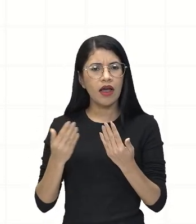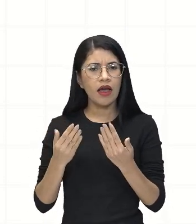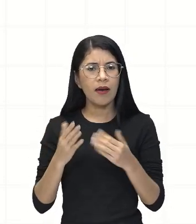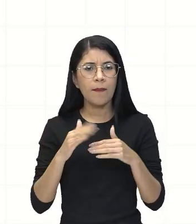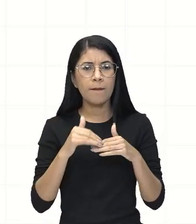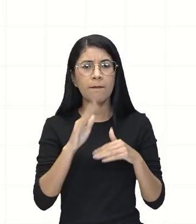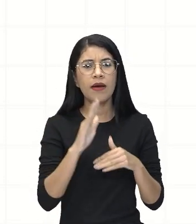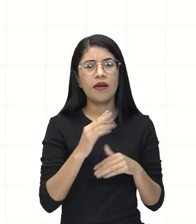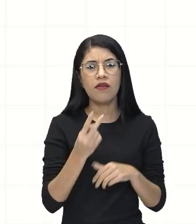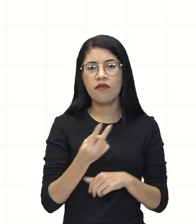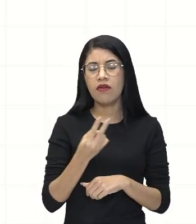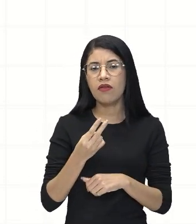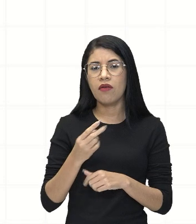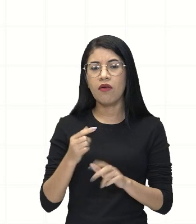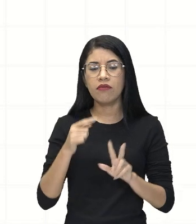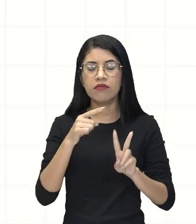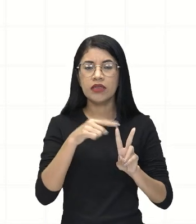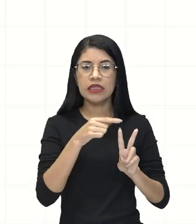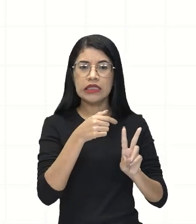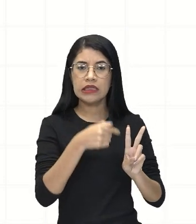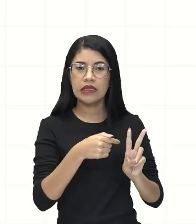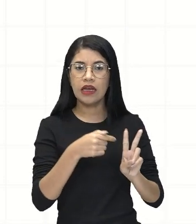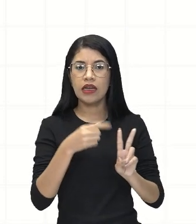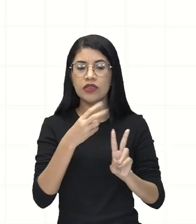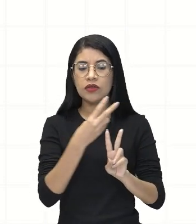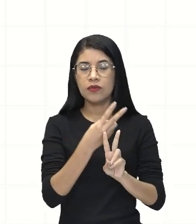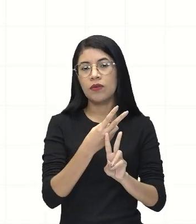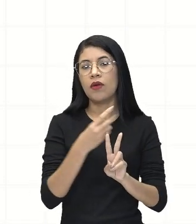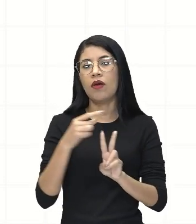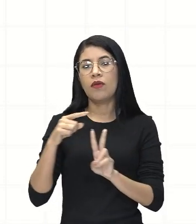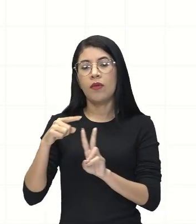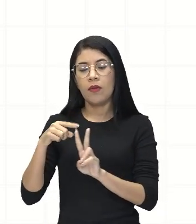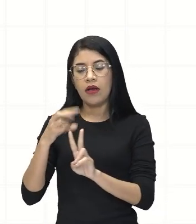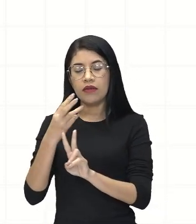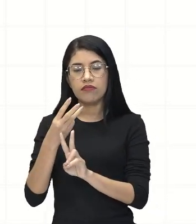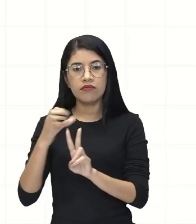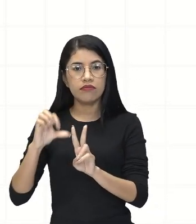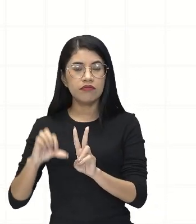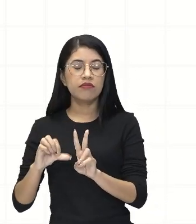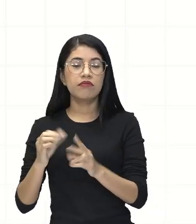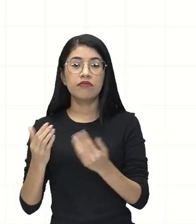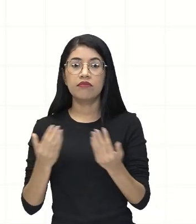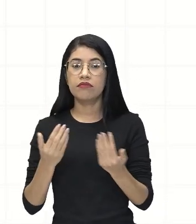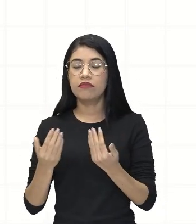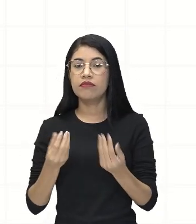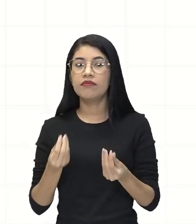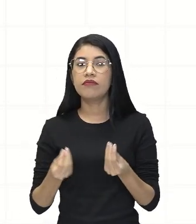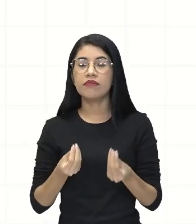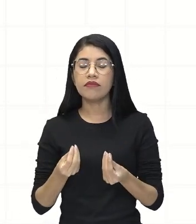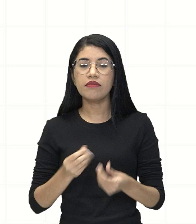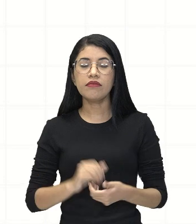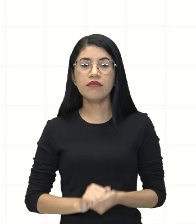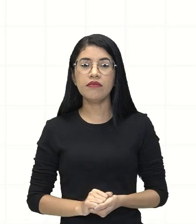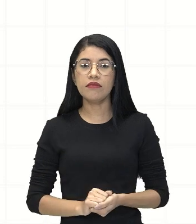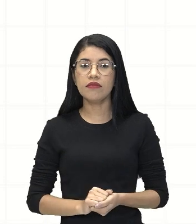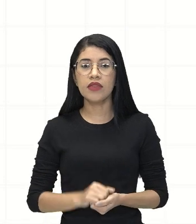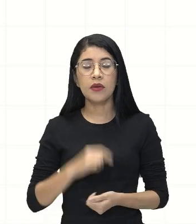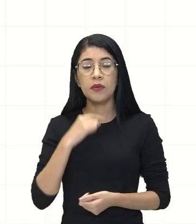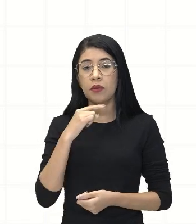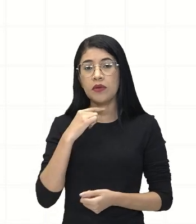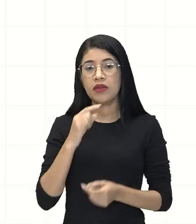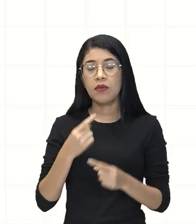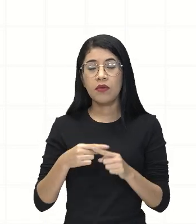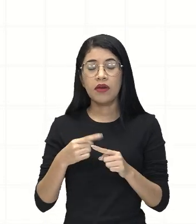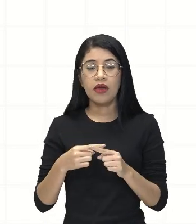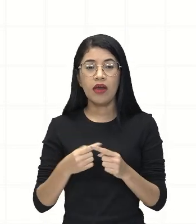raiz quadrada de 7 ou raiz cúbica de 9? Eu não posso comparar direto porque os fatores são